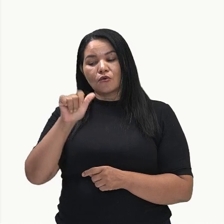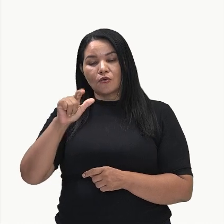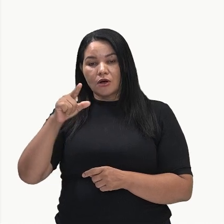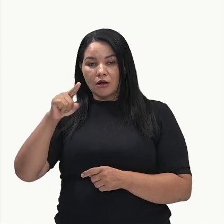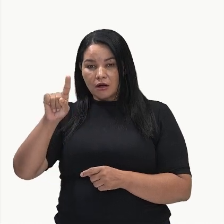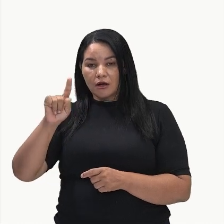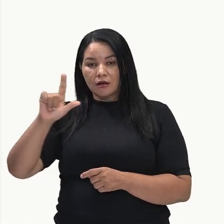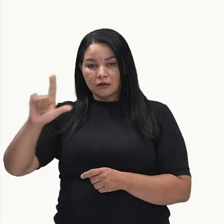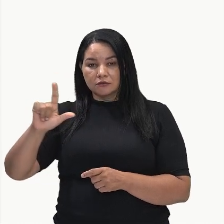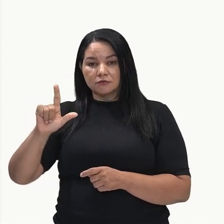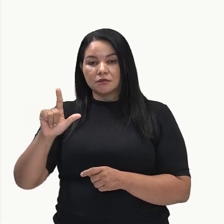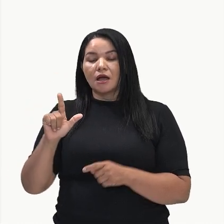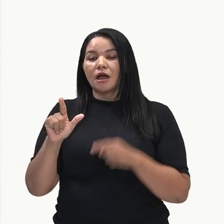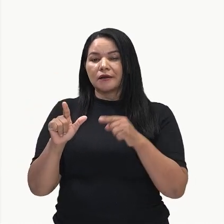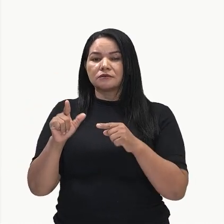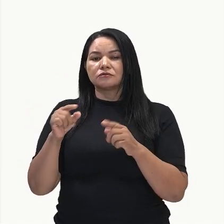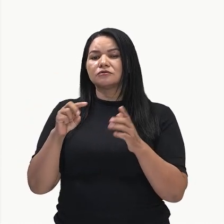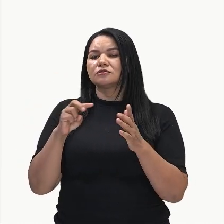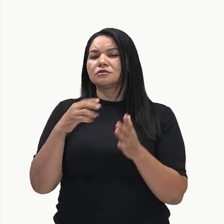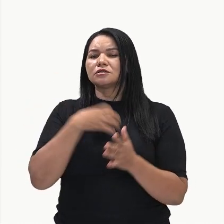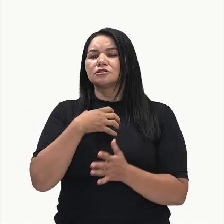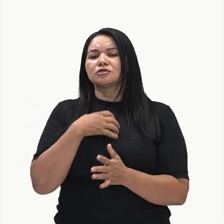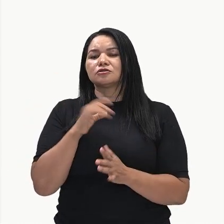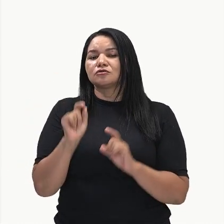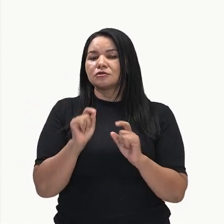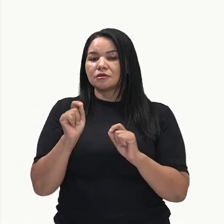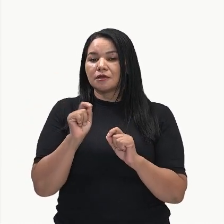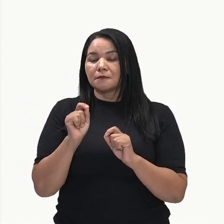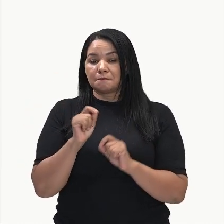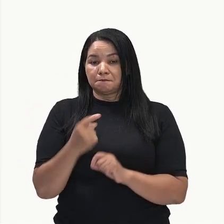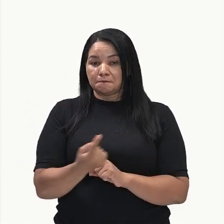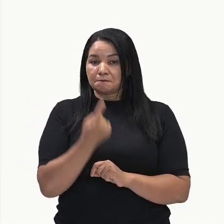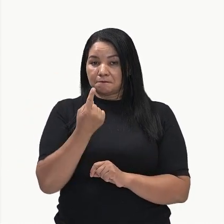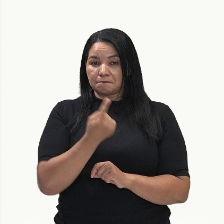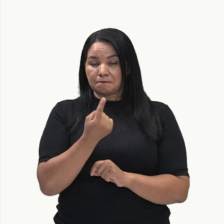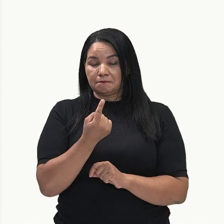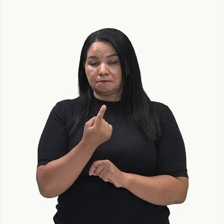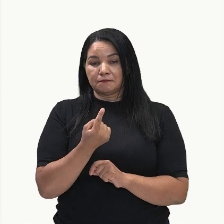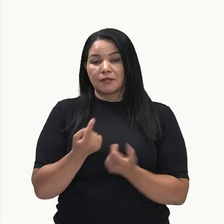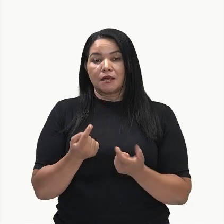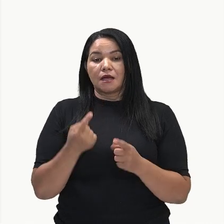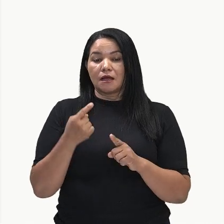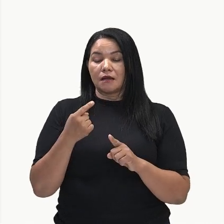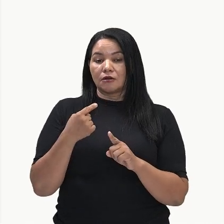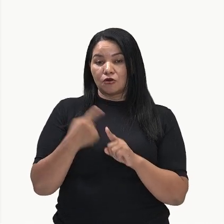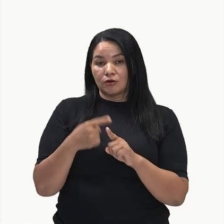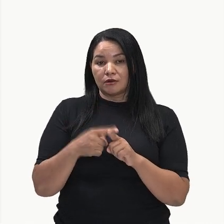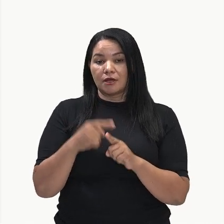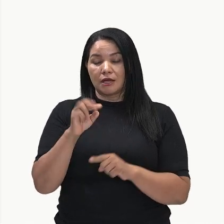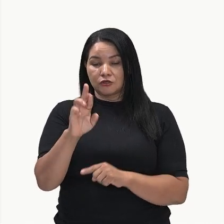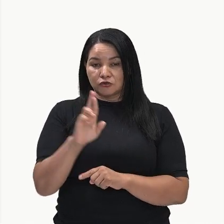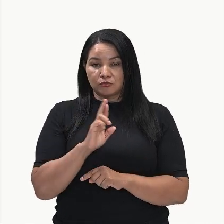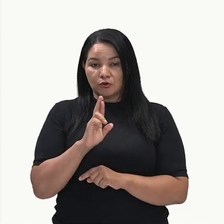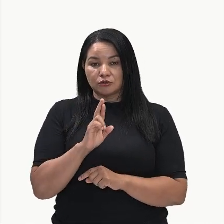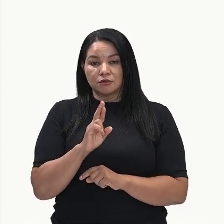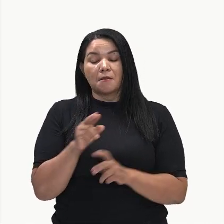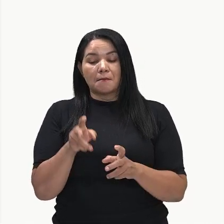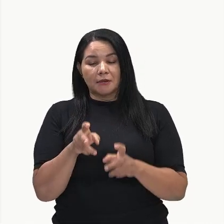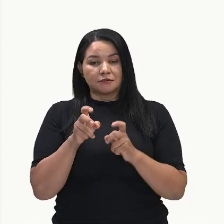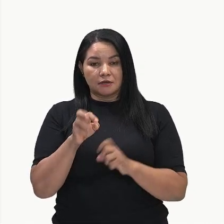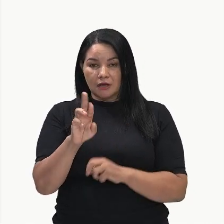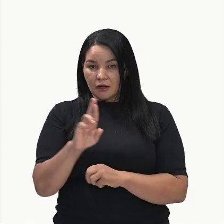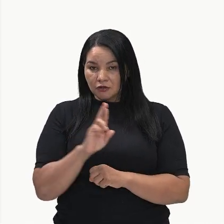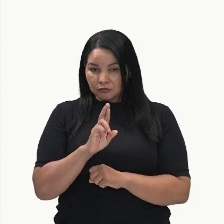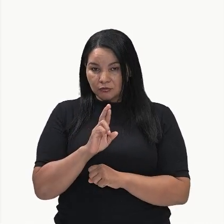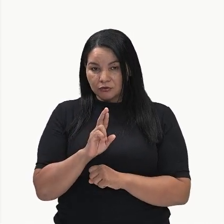querer que, no caso aqui no singular, né? De que a resposta ofereça de que na resposta perceba-se